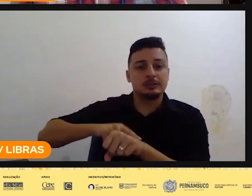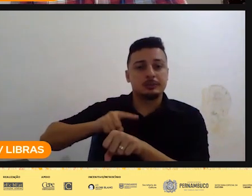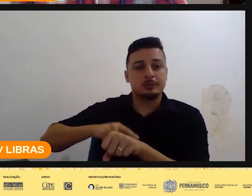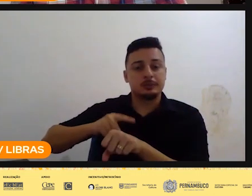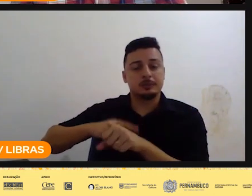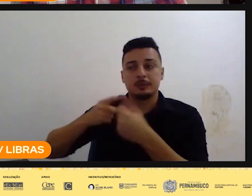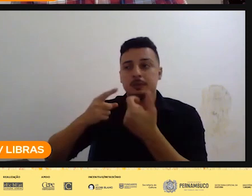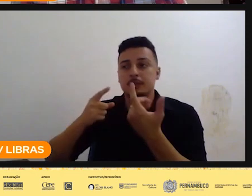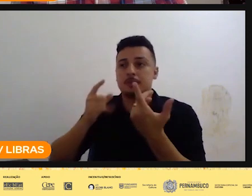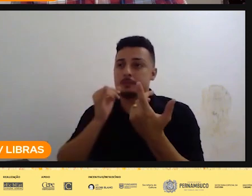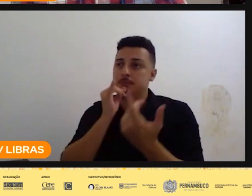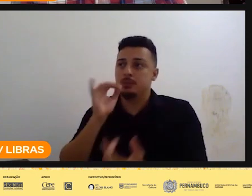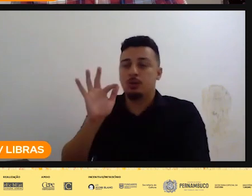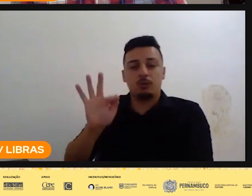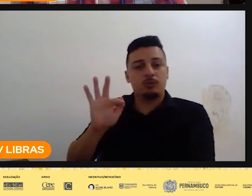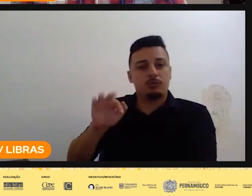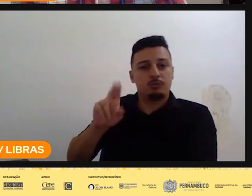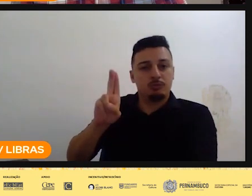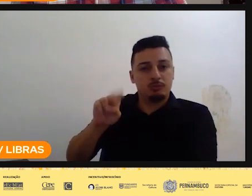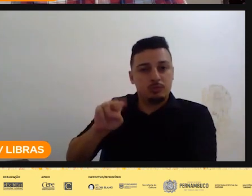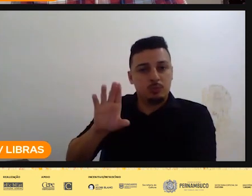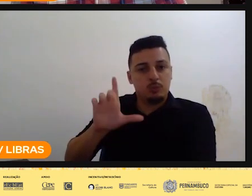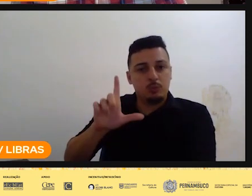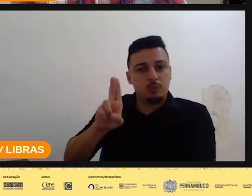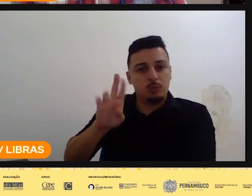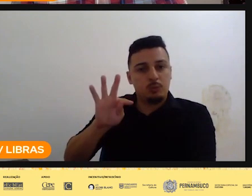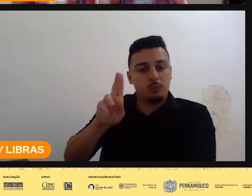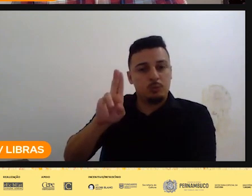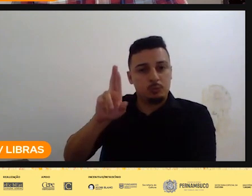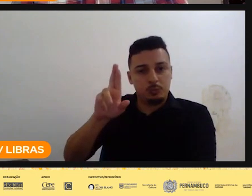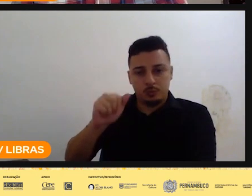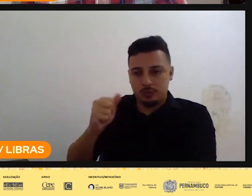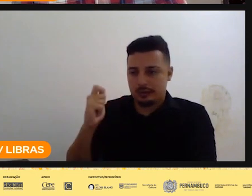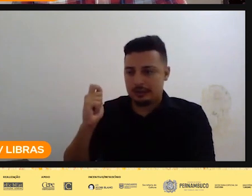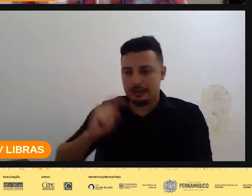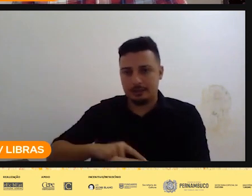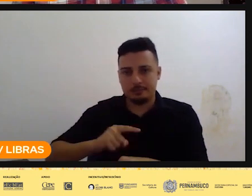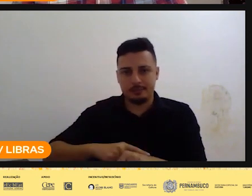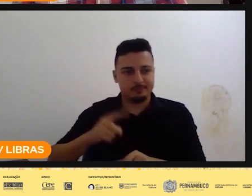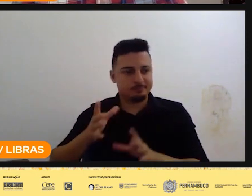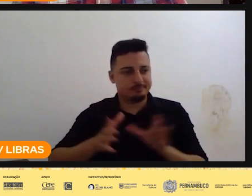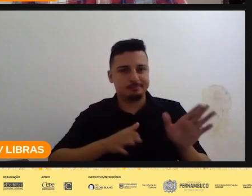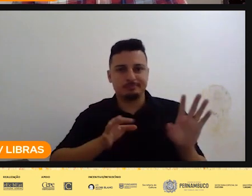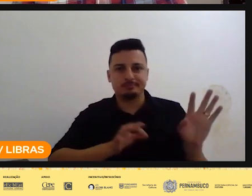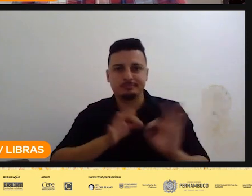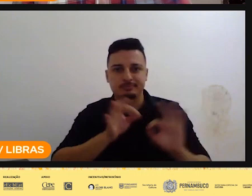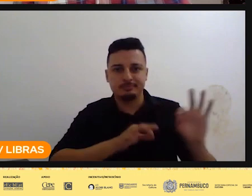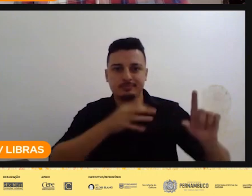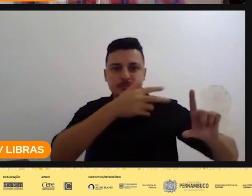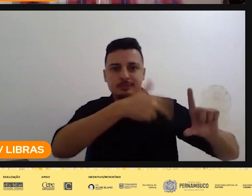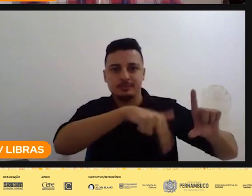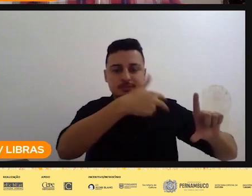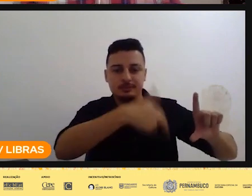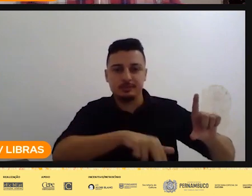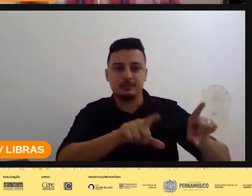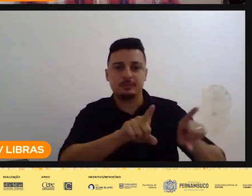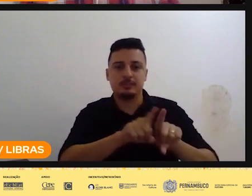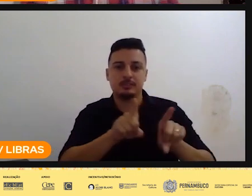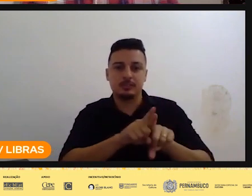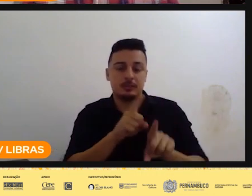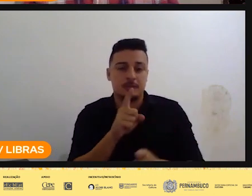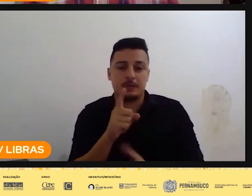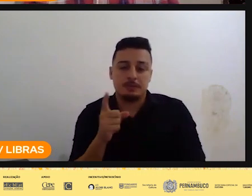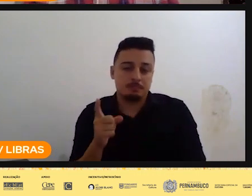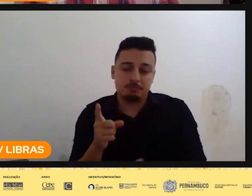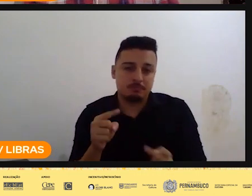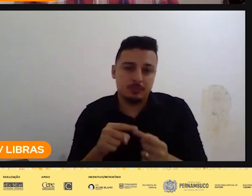Cultura dá ao mesmo tempo um filme de animação, mesmo para um live action, né? Então, assim, o Ulisses, né, tá produzindo Além da Lenda desde 2017, já